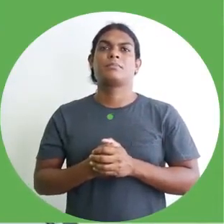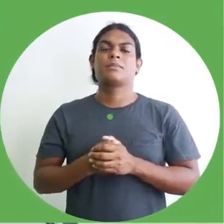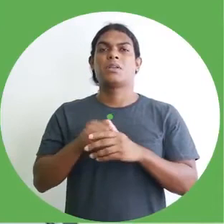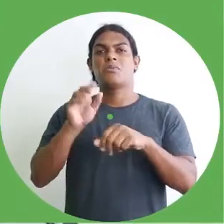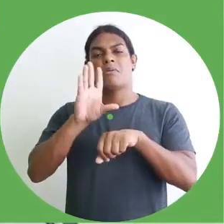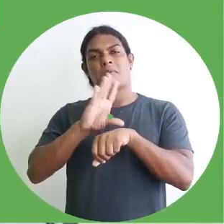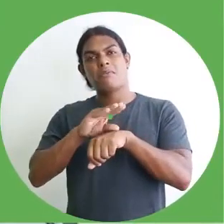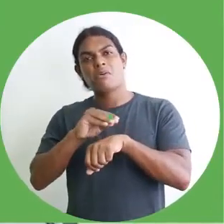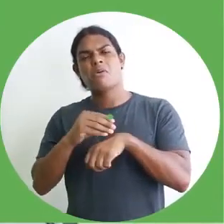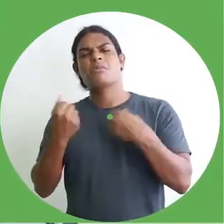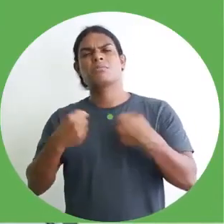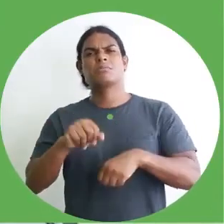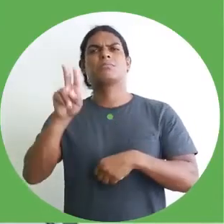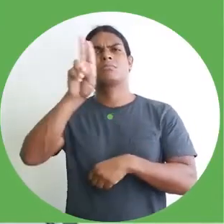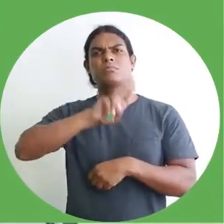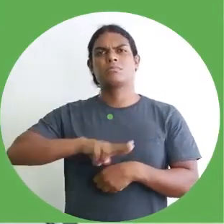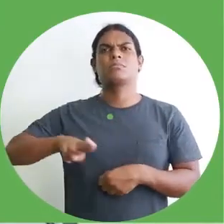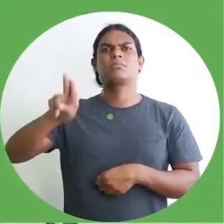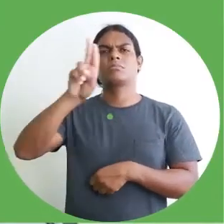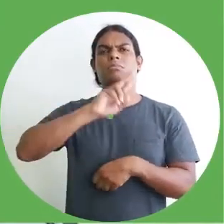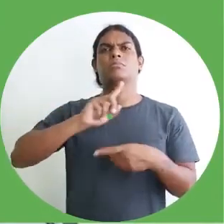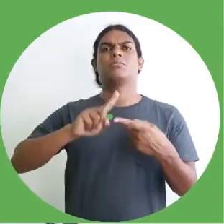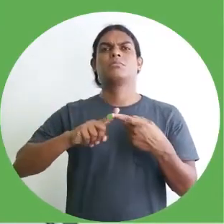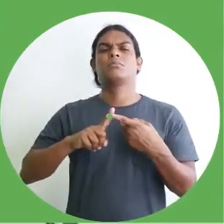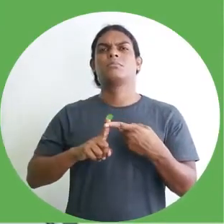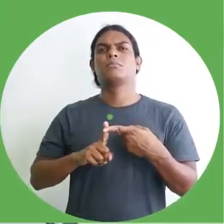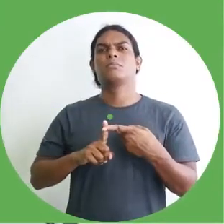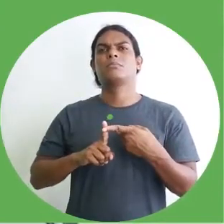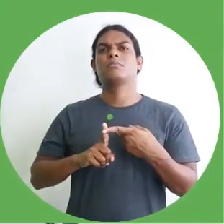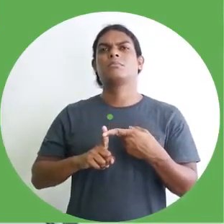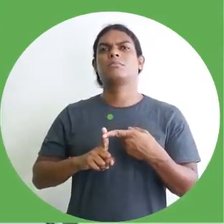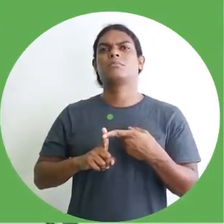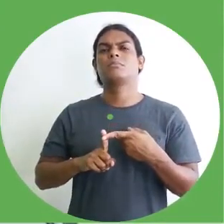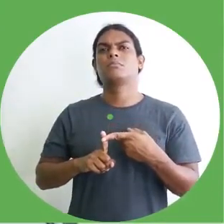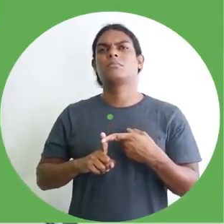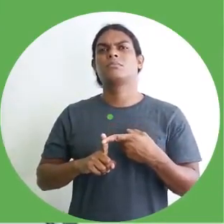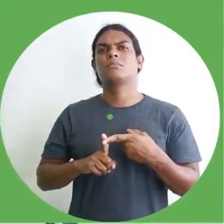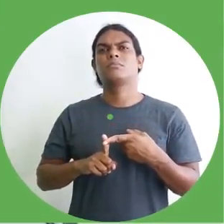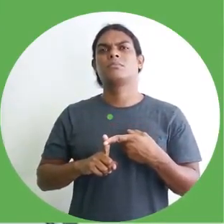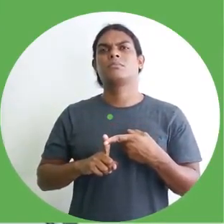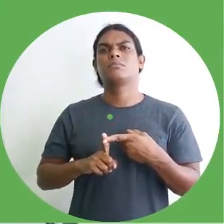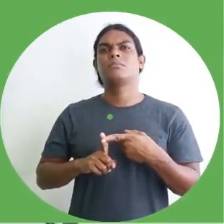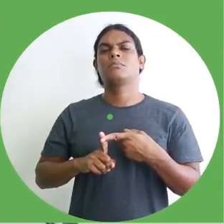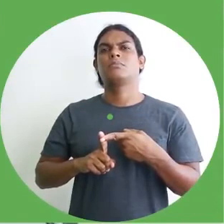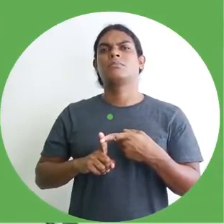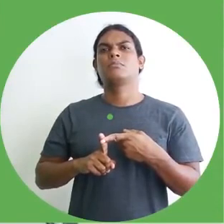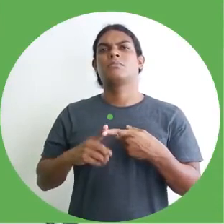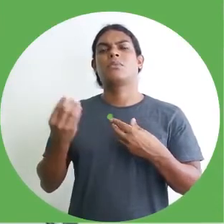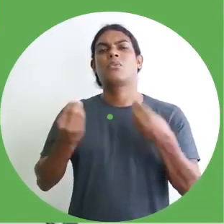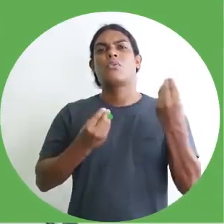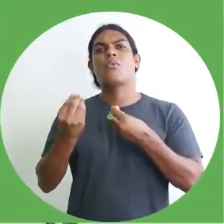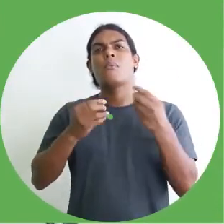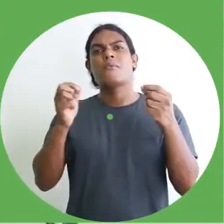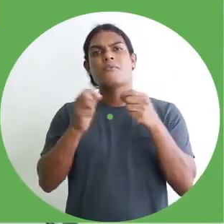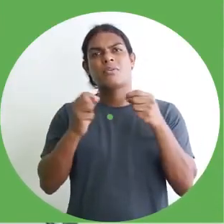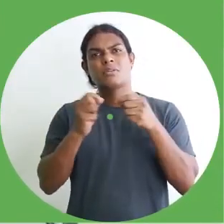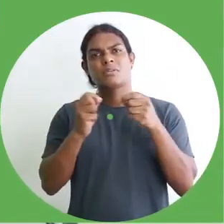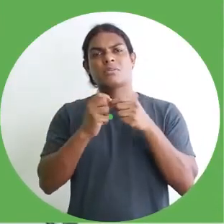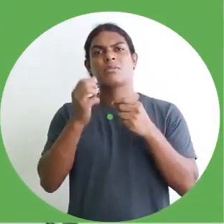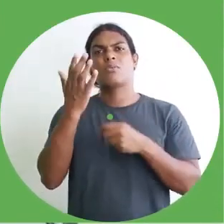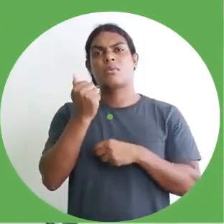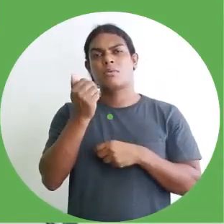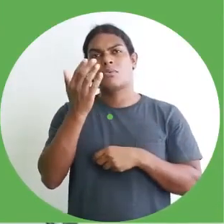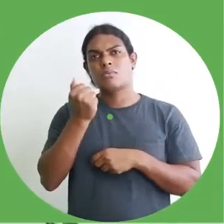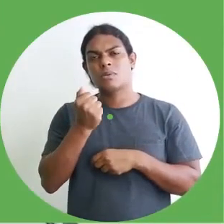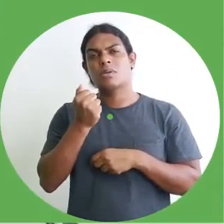ou se utiliza mais no cotidiano. Uma prancha que fala também de como fazer uma determinada comida, nesse caso